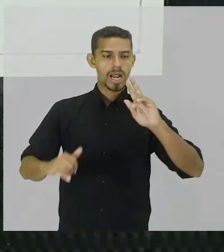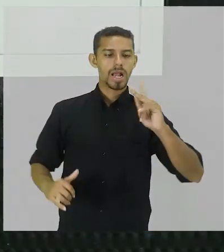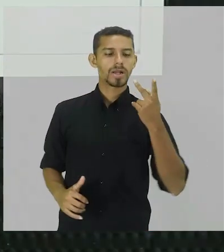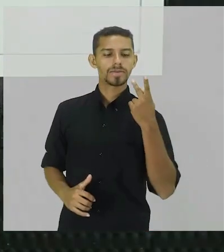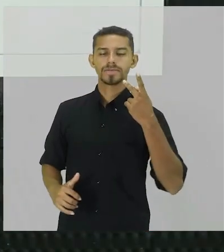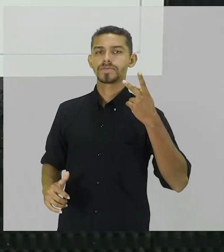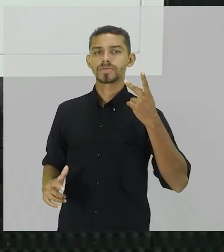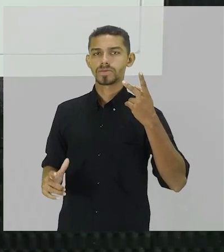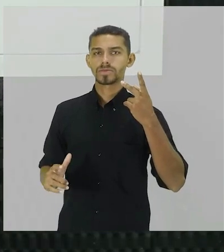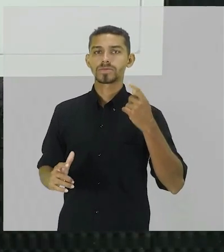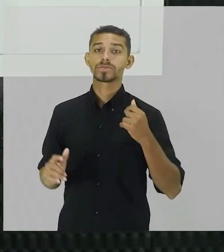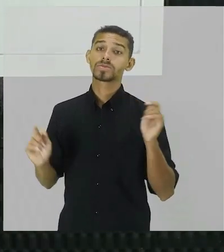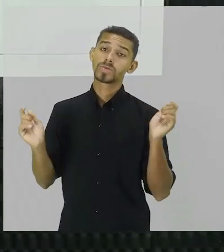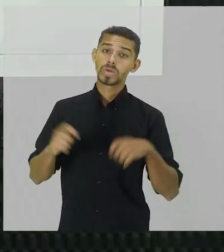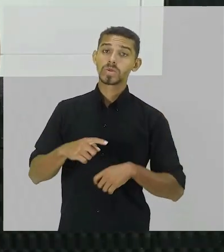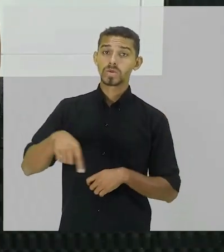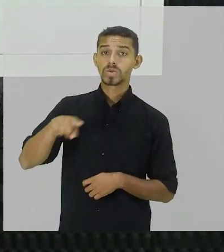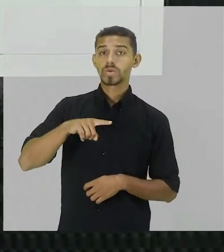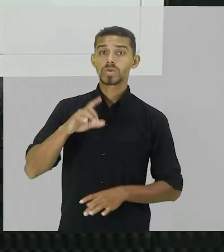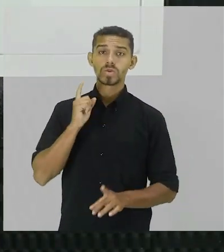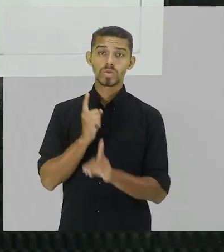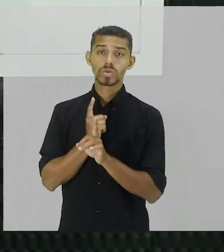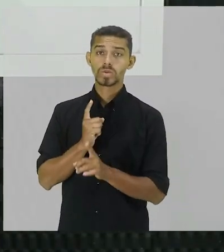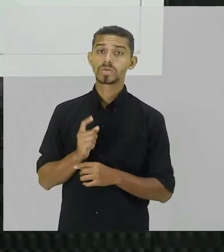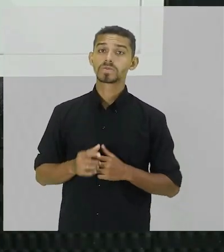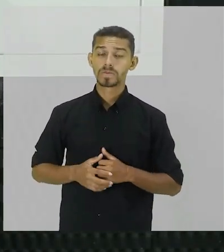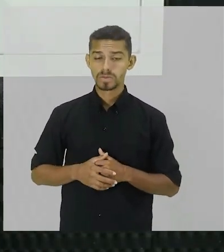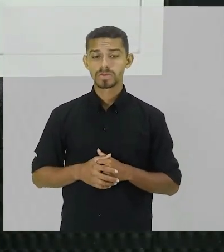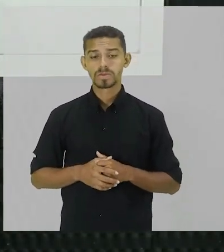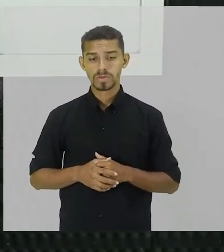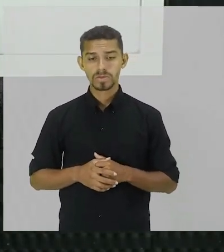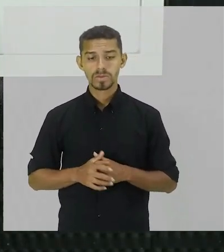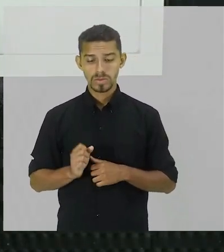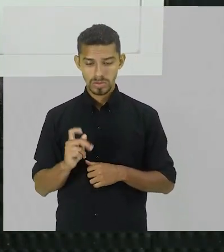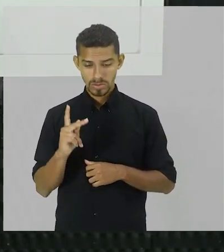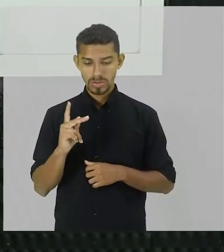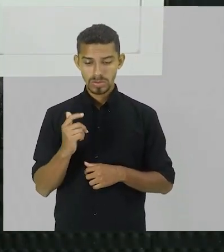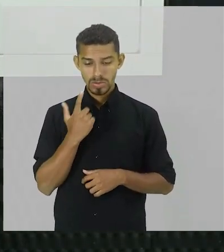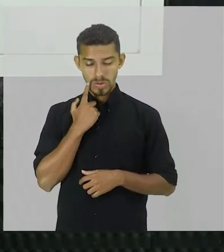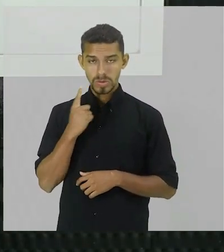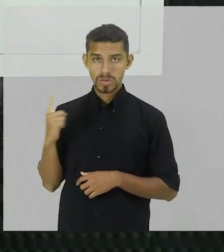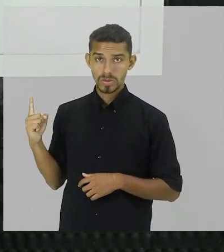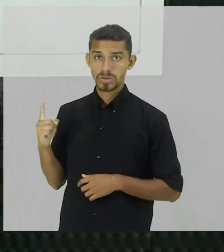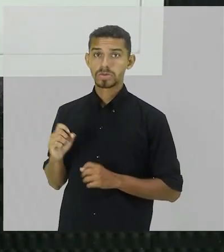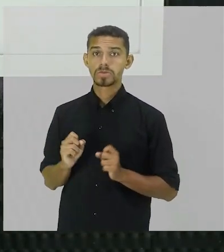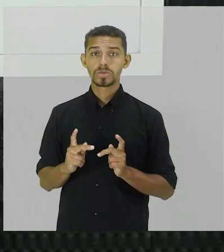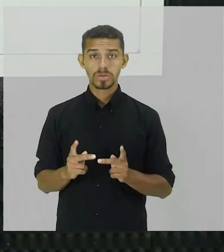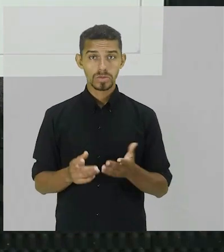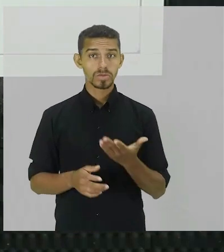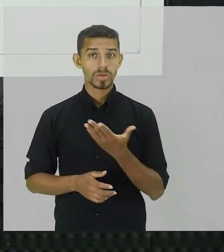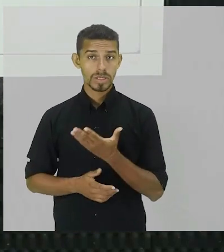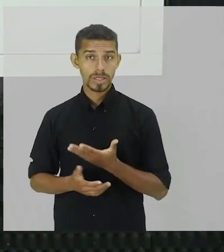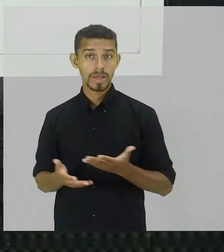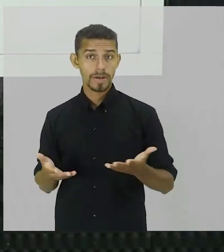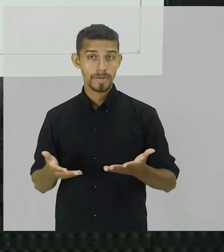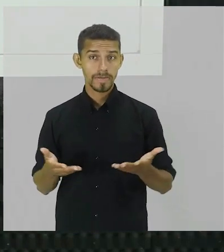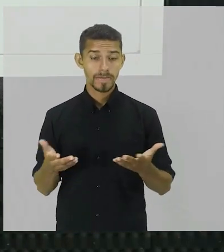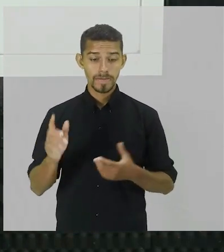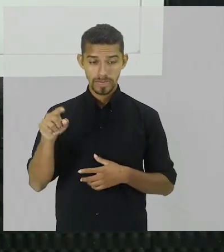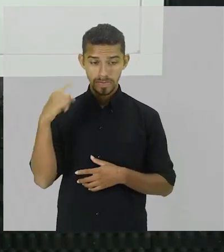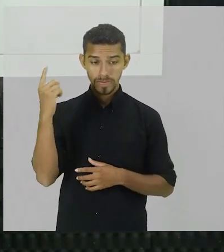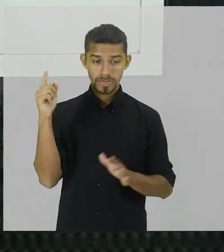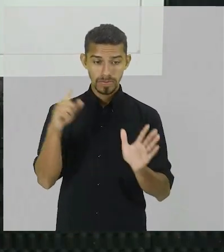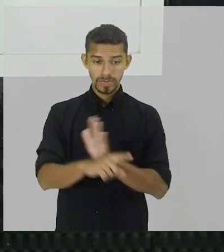né? Aí você conseguiria matar a questão tranquilo. Beleza? Muito bem, turminha. Vamos para a